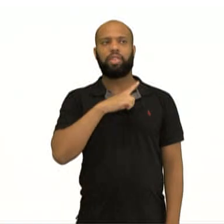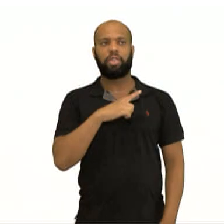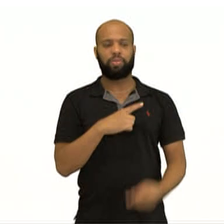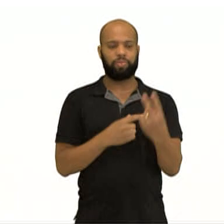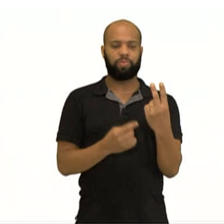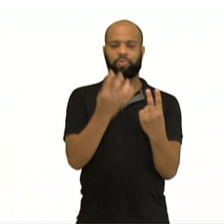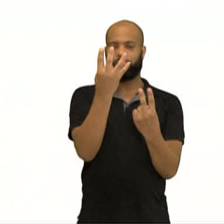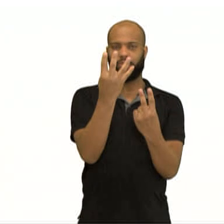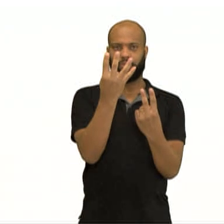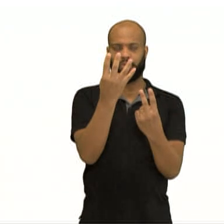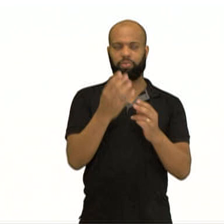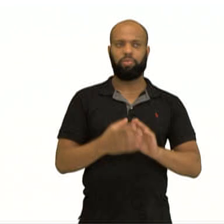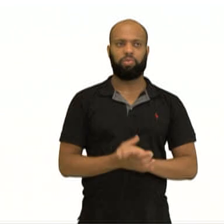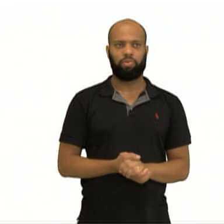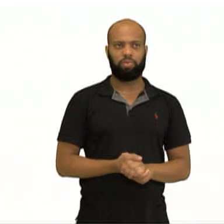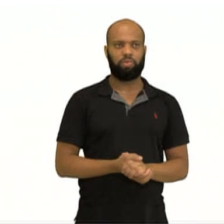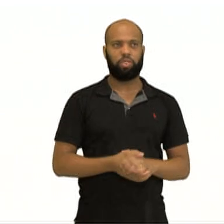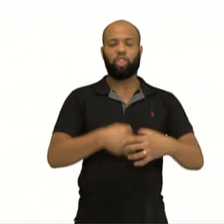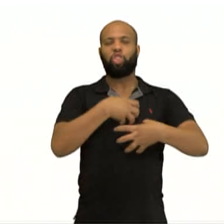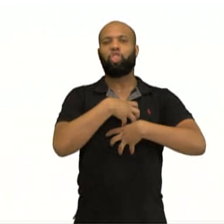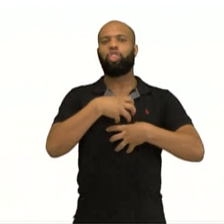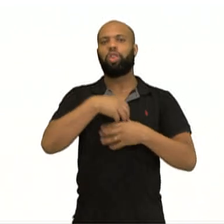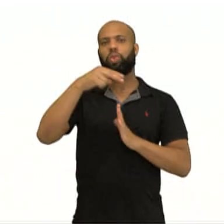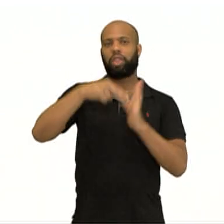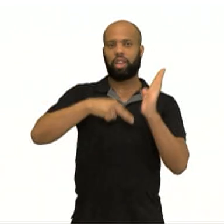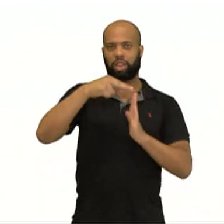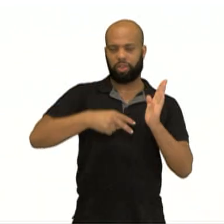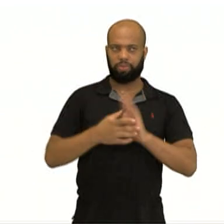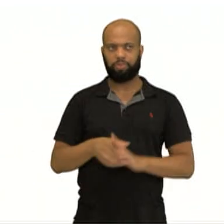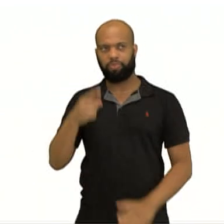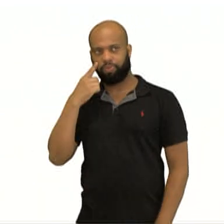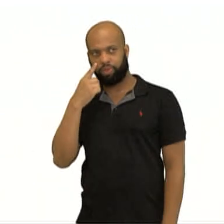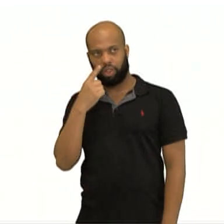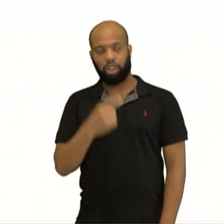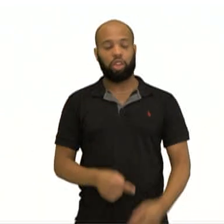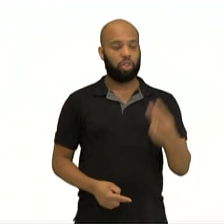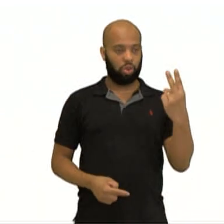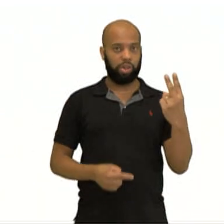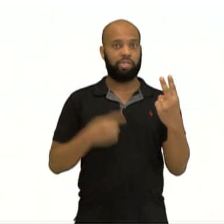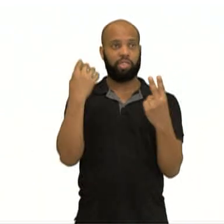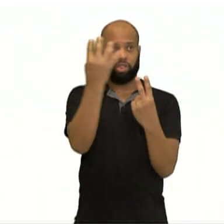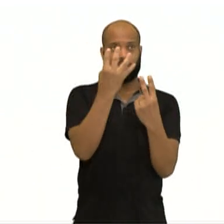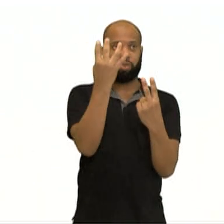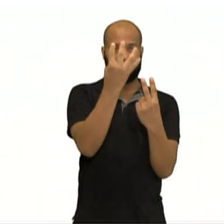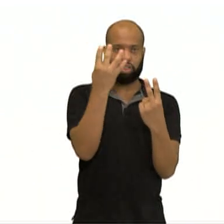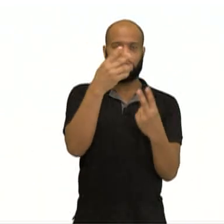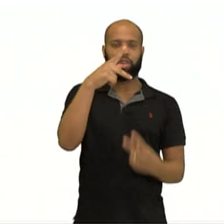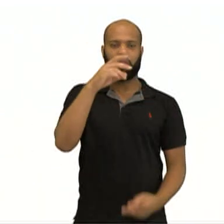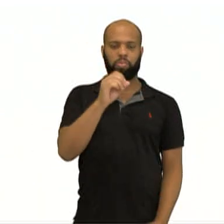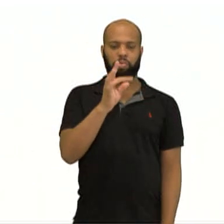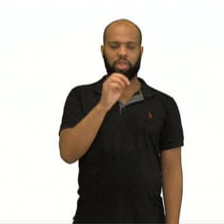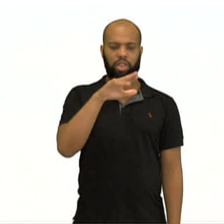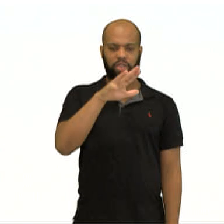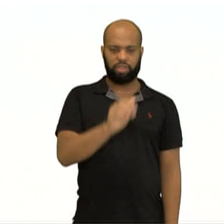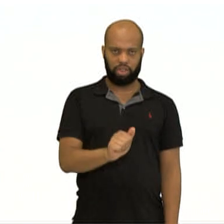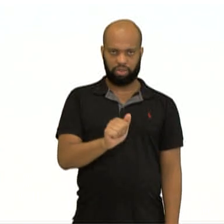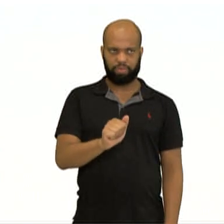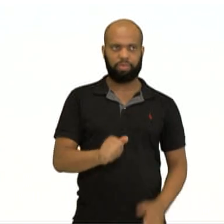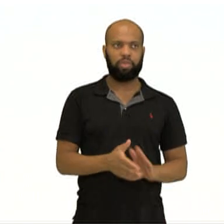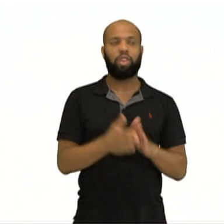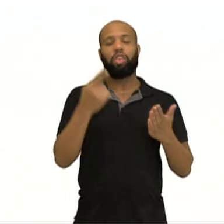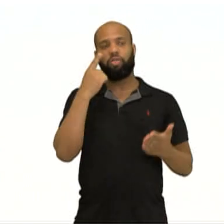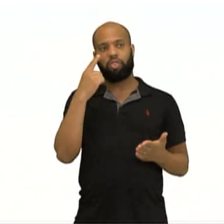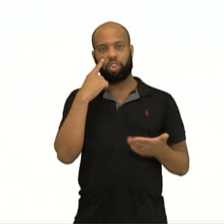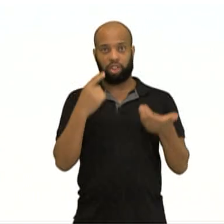2 elevado à quarta potência, ou eu posso dizer ainda quarta potência de 2. 10 elevado ao número